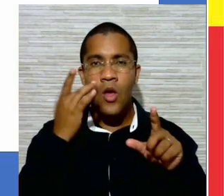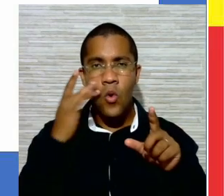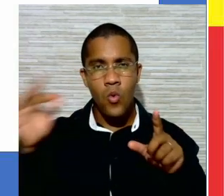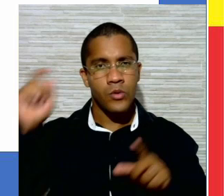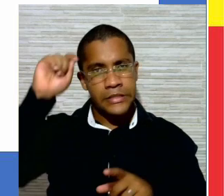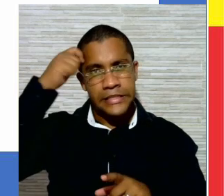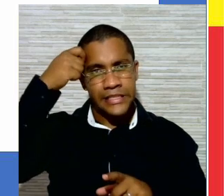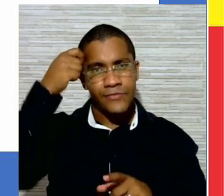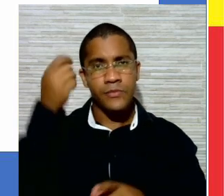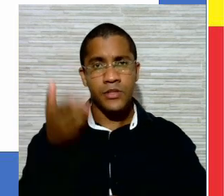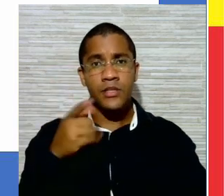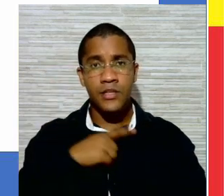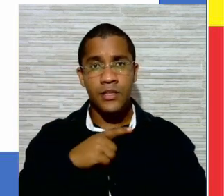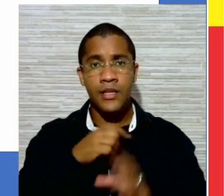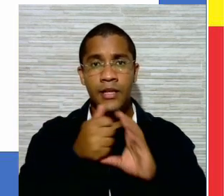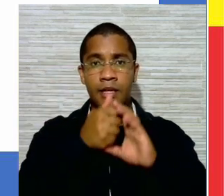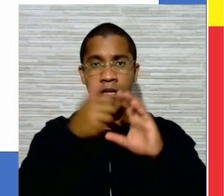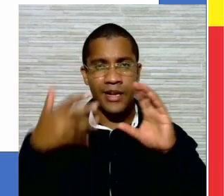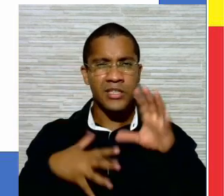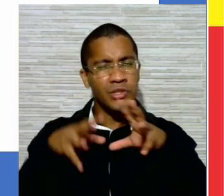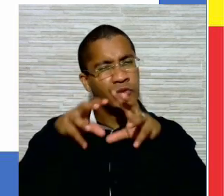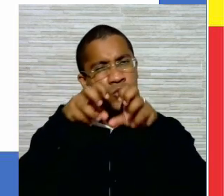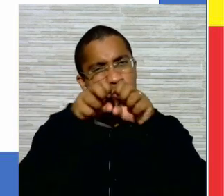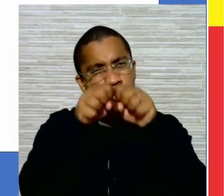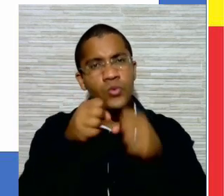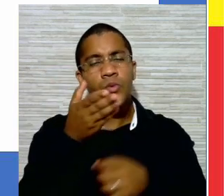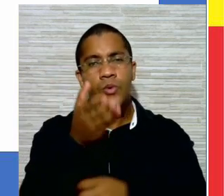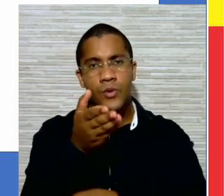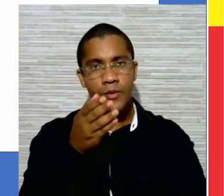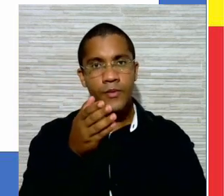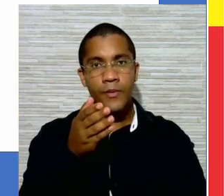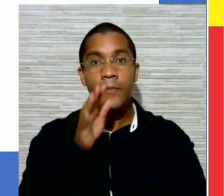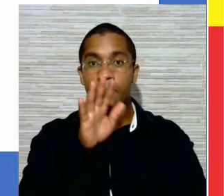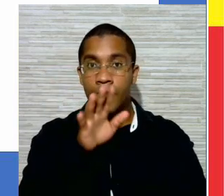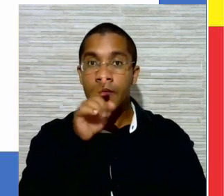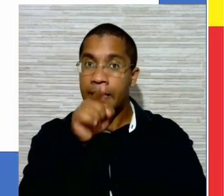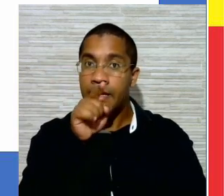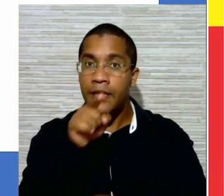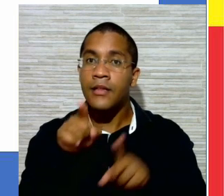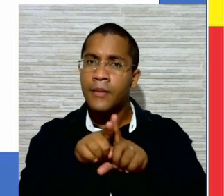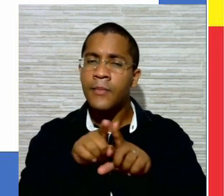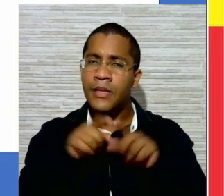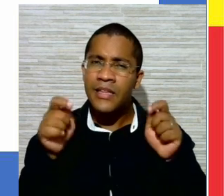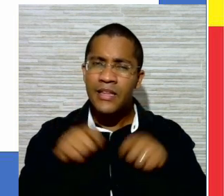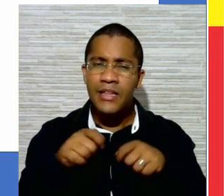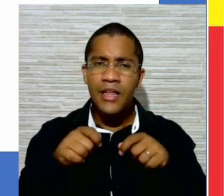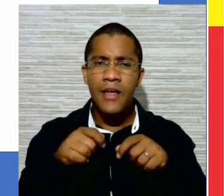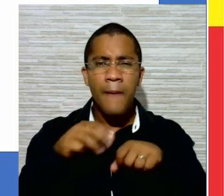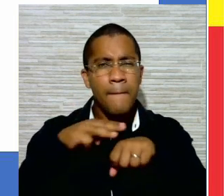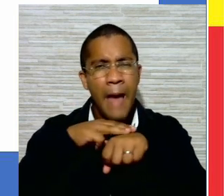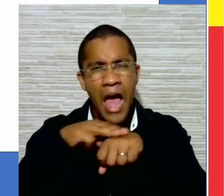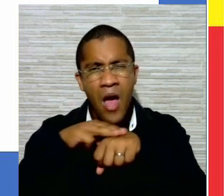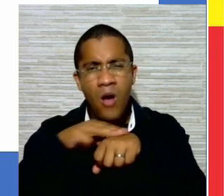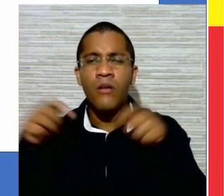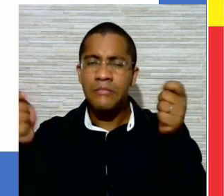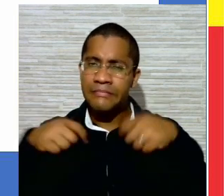ouro negro. Tem essa característica meio escura, tá, gente? Mas ela também pode chegar a uma característica